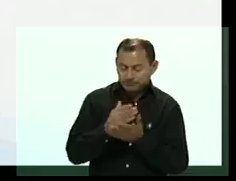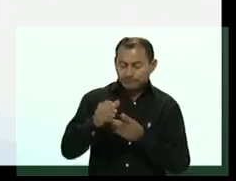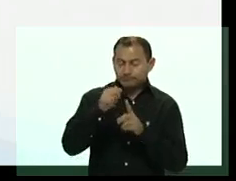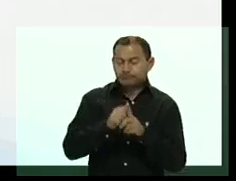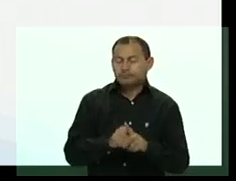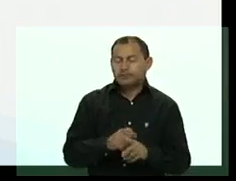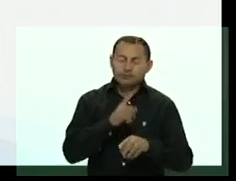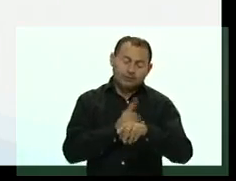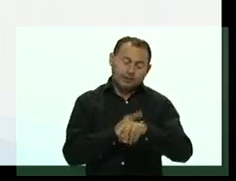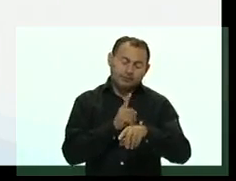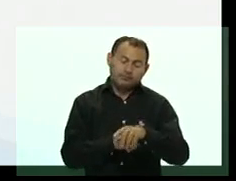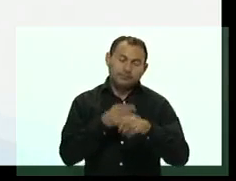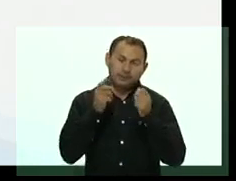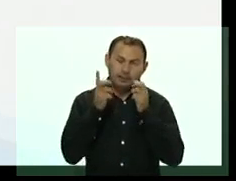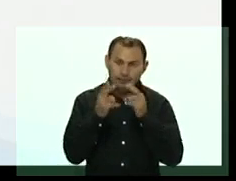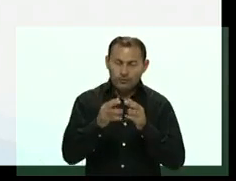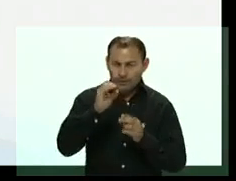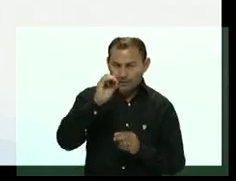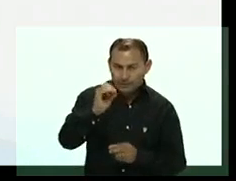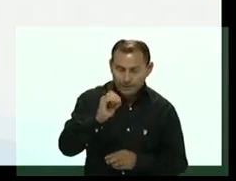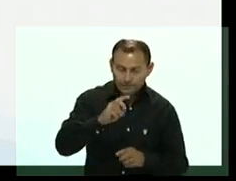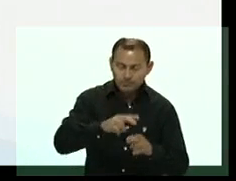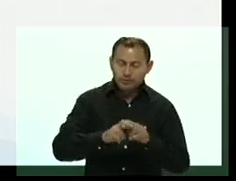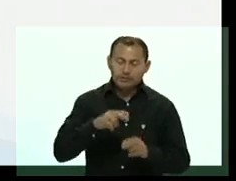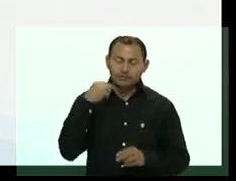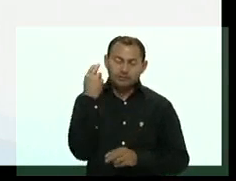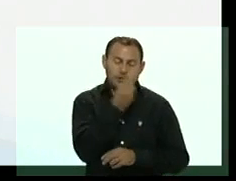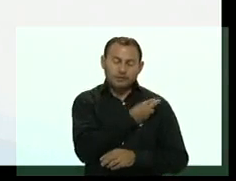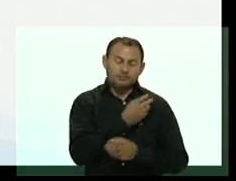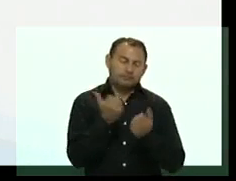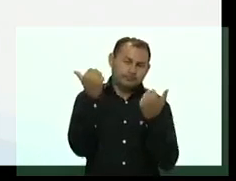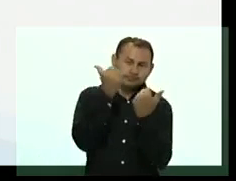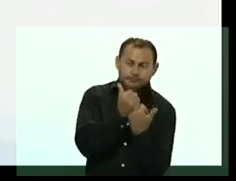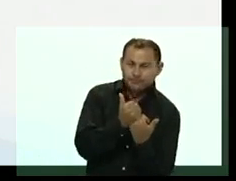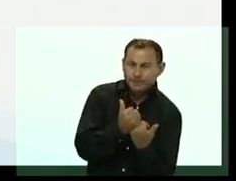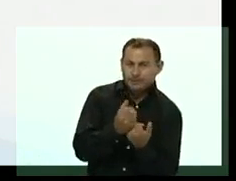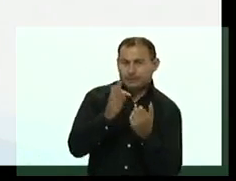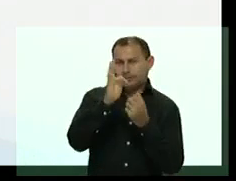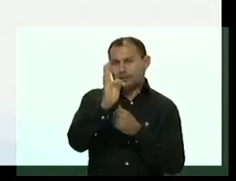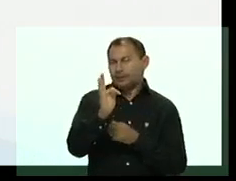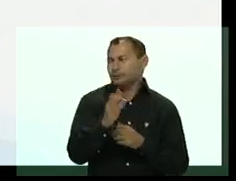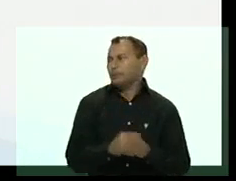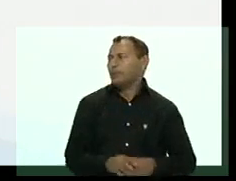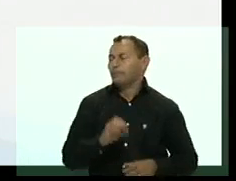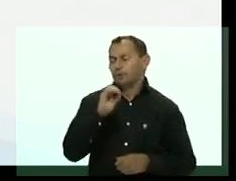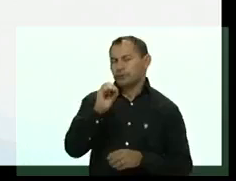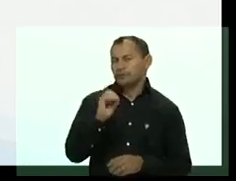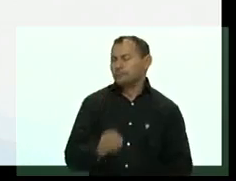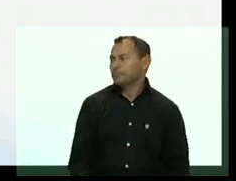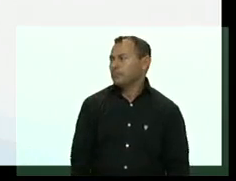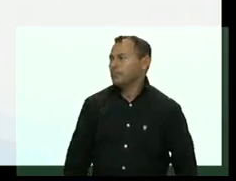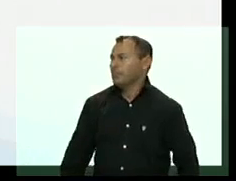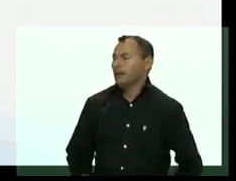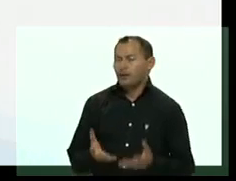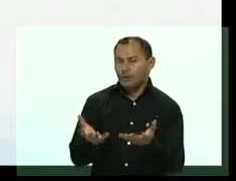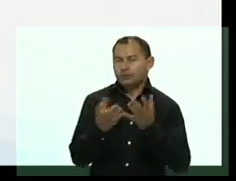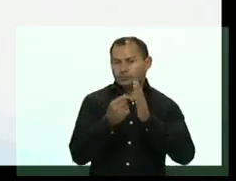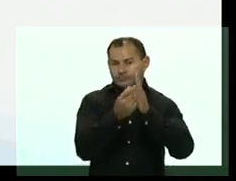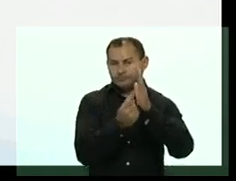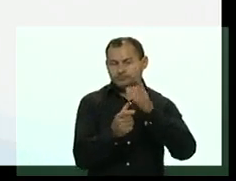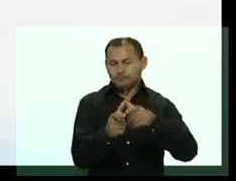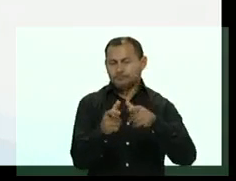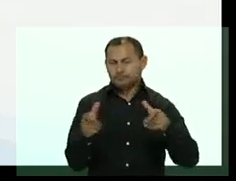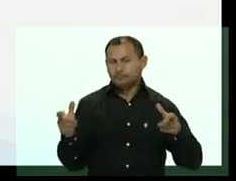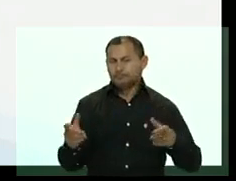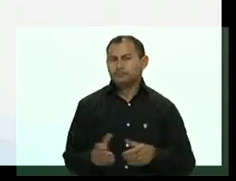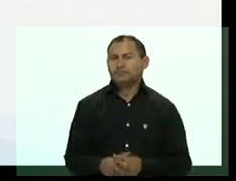mês, o meu tempo tem que ser igual a 0. Por isso que nós estamos substituindo esse T por 0. E se eu quero a taxa de